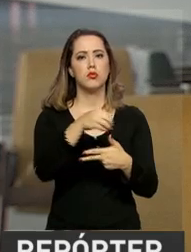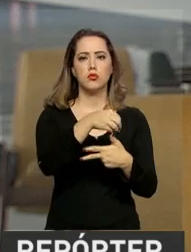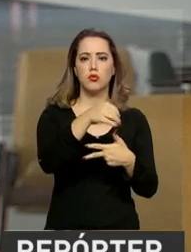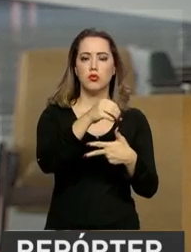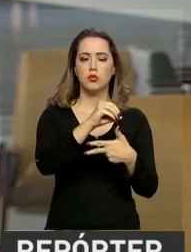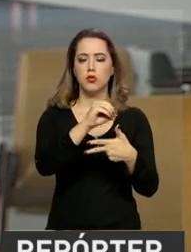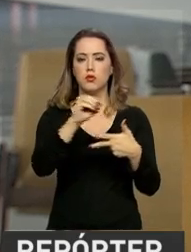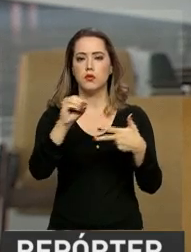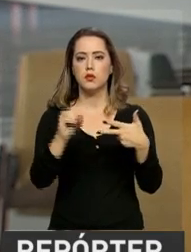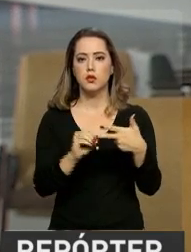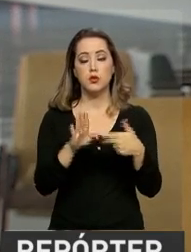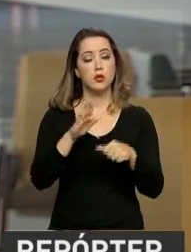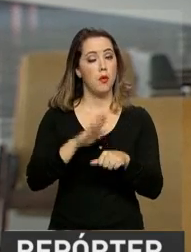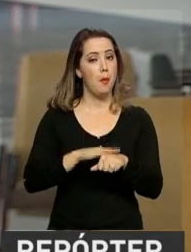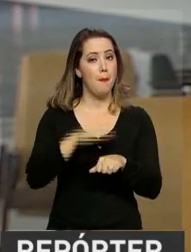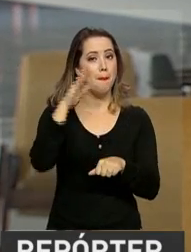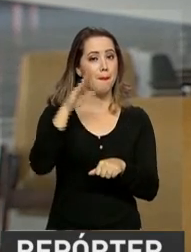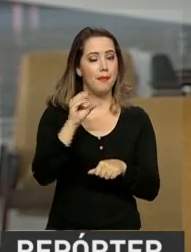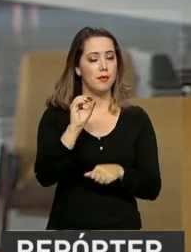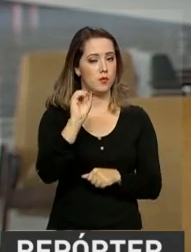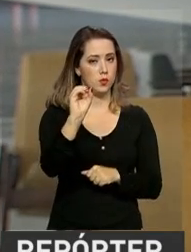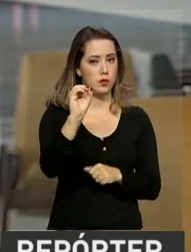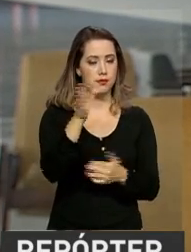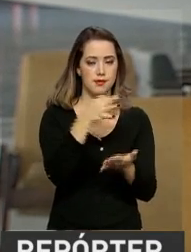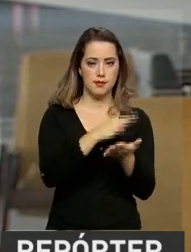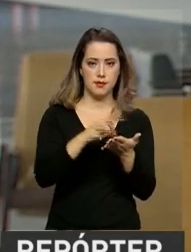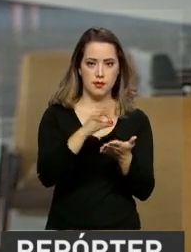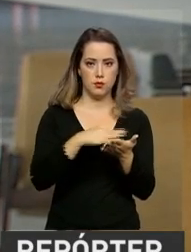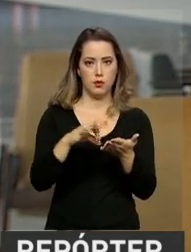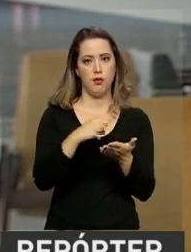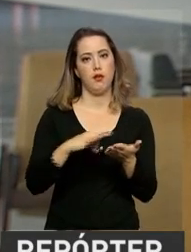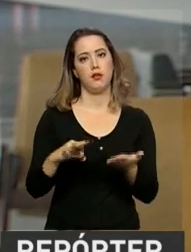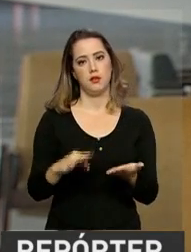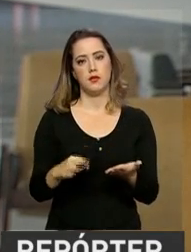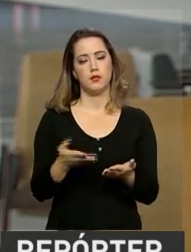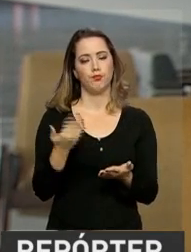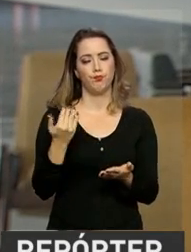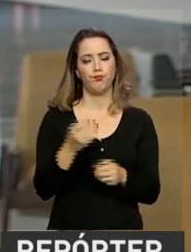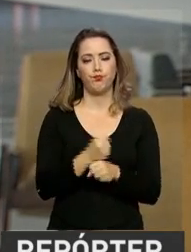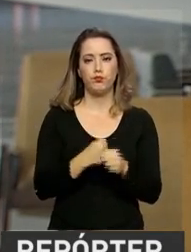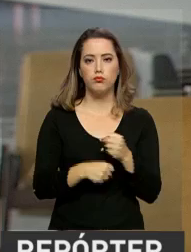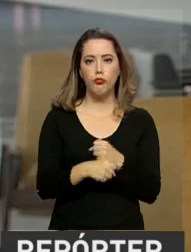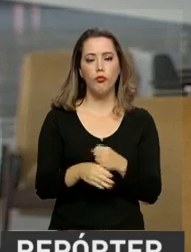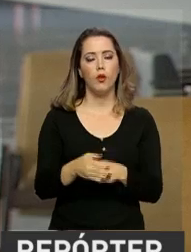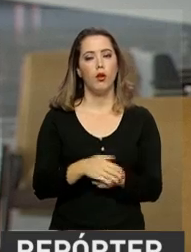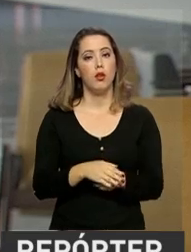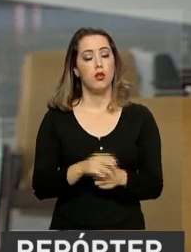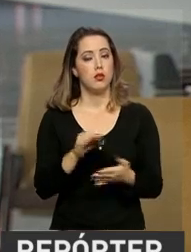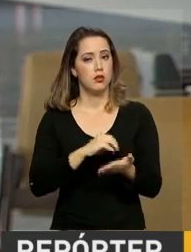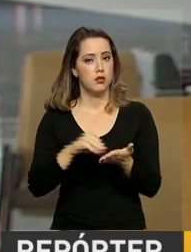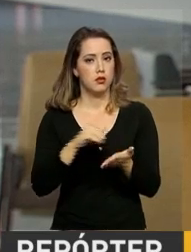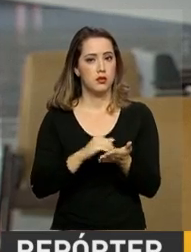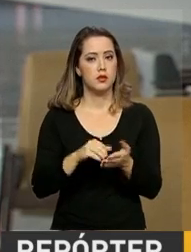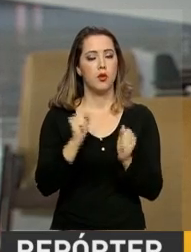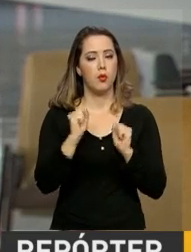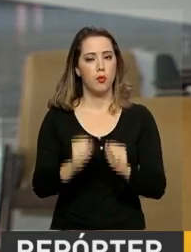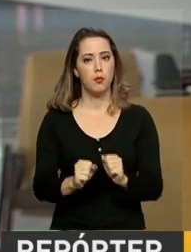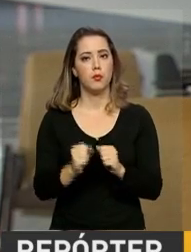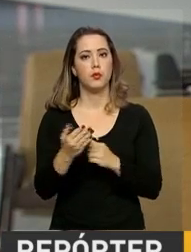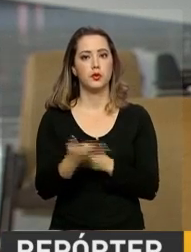2015 tiraram nota acima de zero na redação as inscrições devem ser feitas na página do sizu na